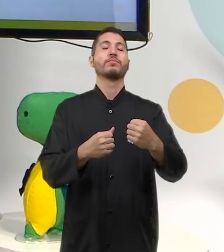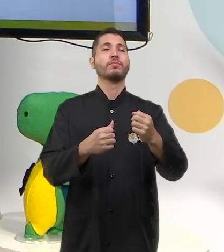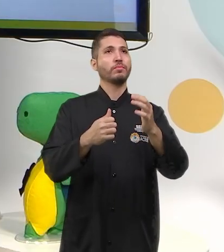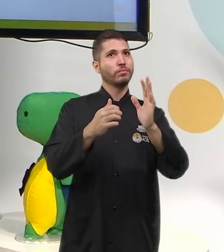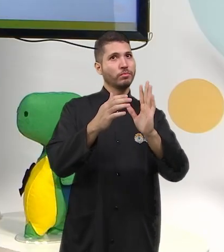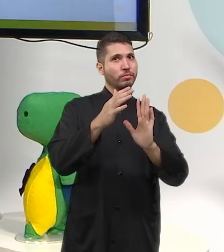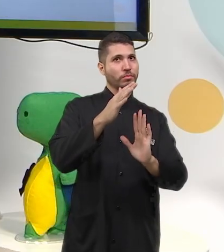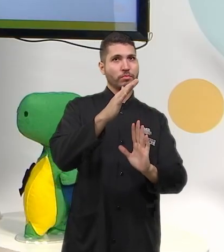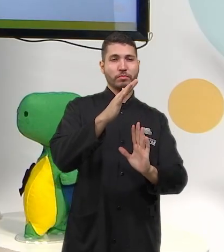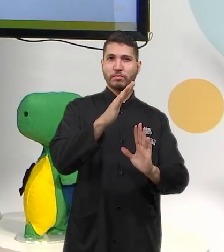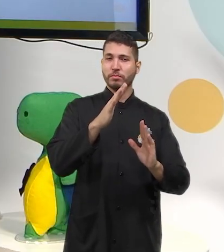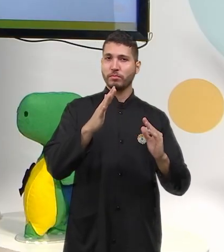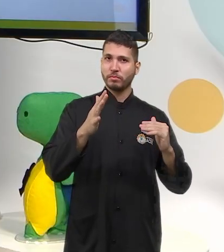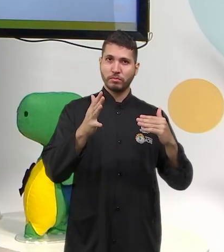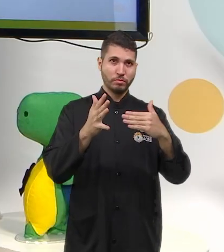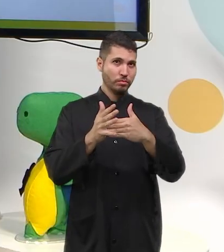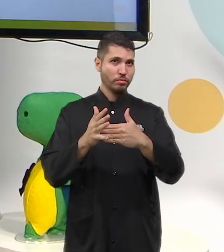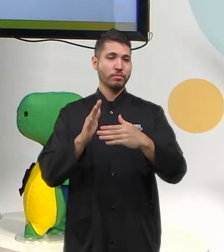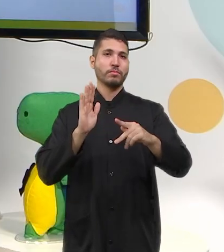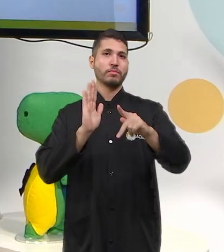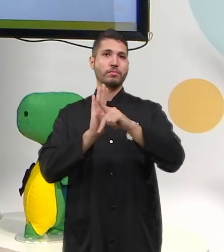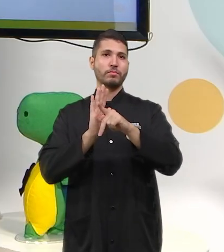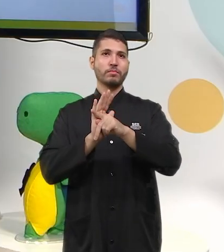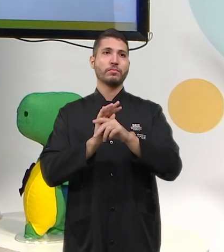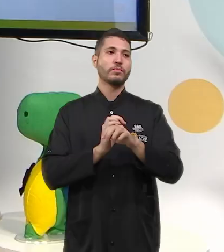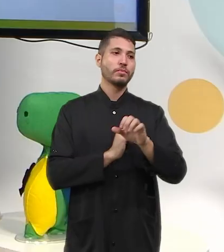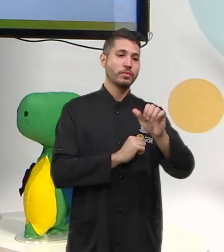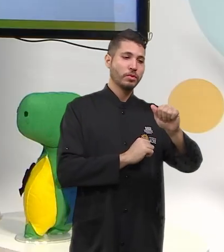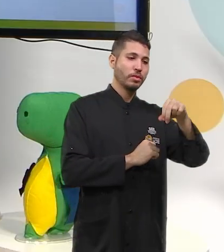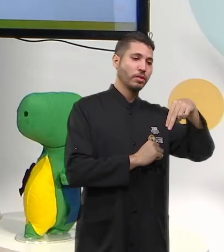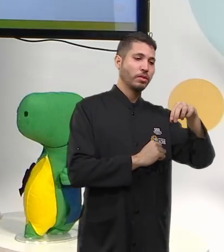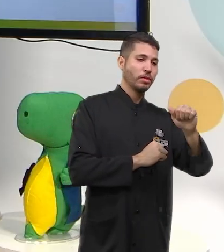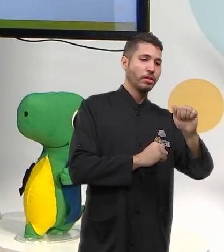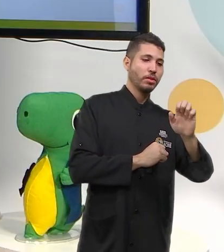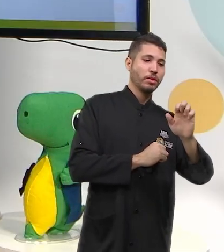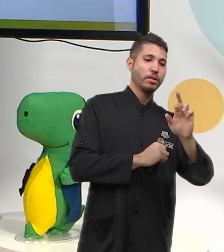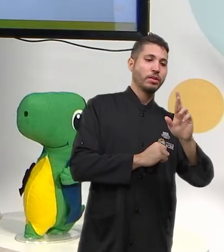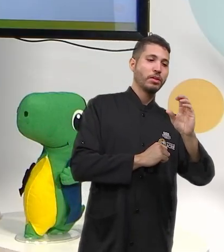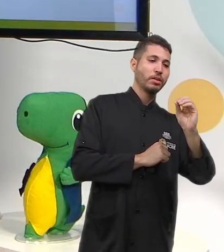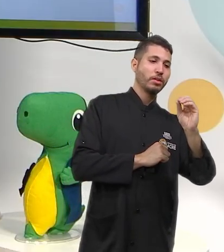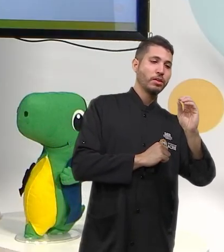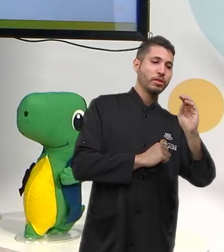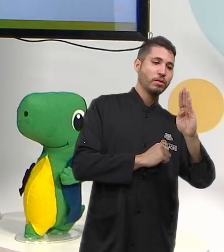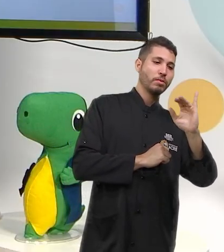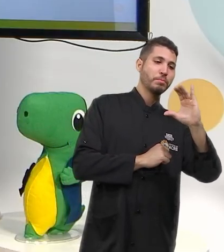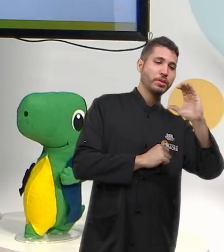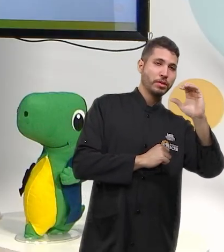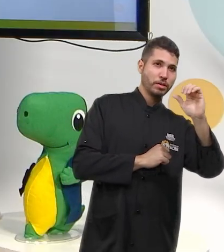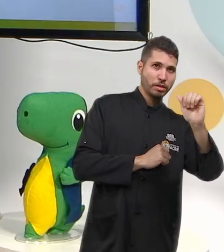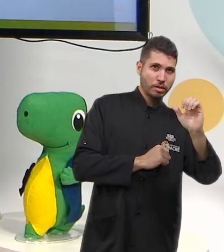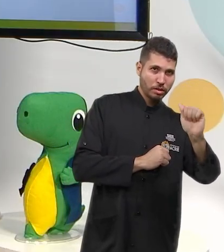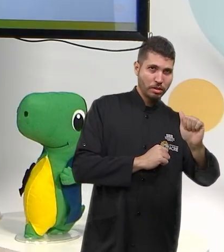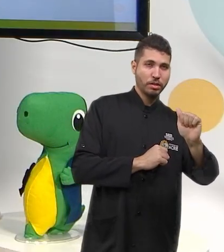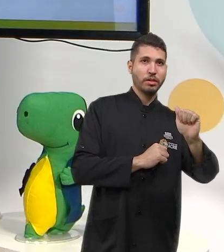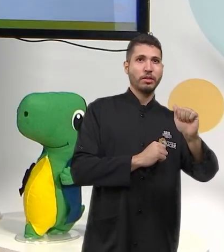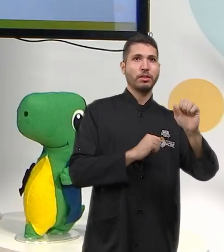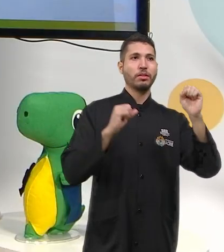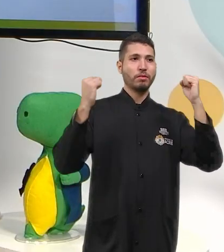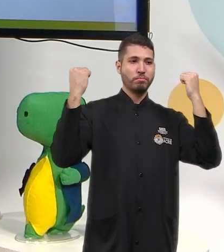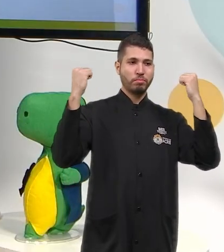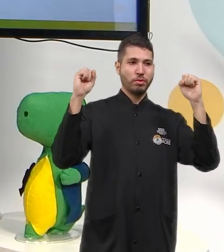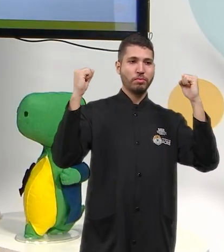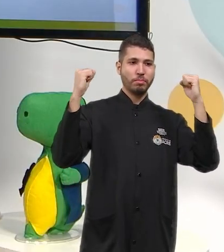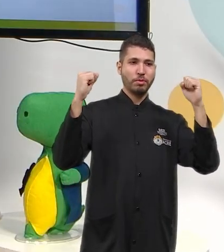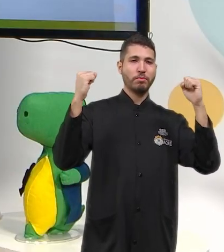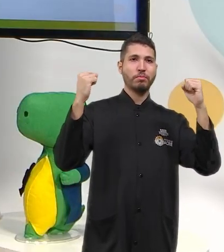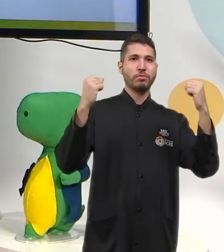de uma resistência anaeróbica, que é dentro, por exemplo, de uma prática de musculação, que você está ali fazendo com força. Eu